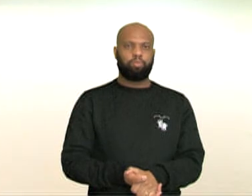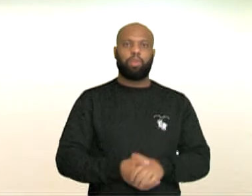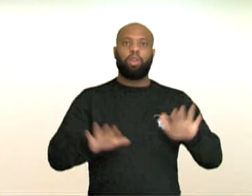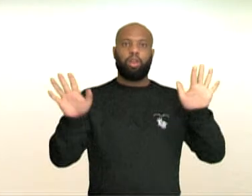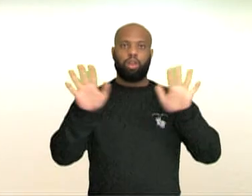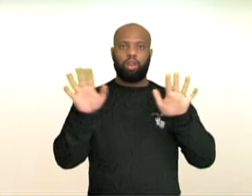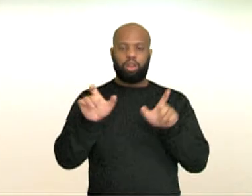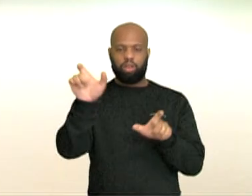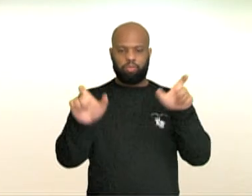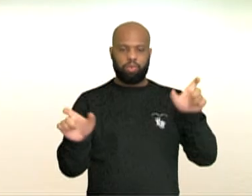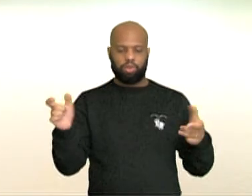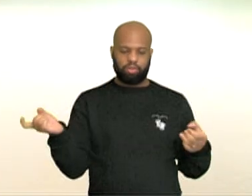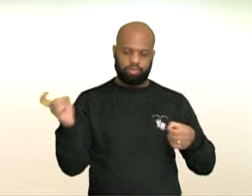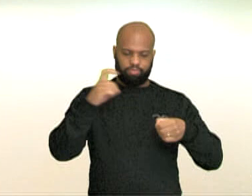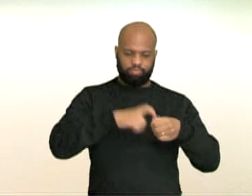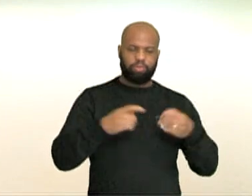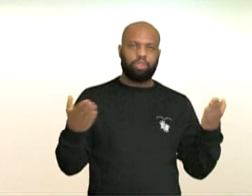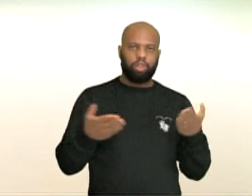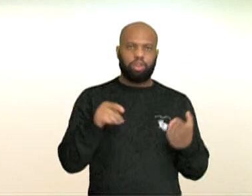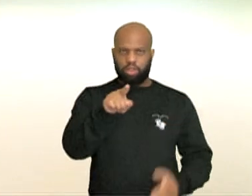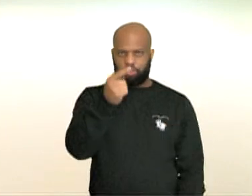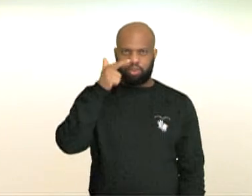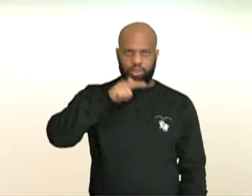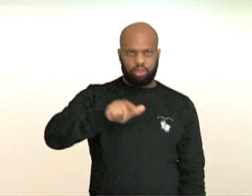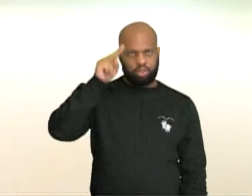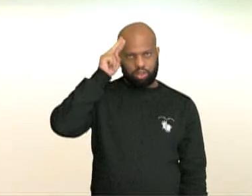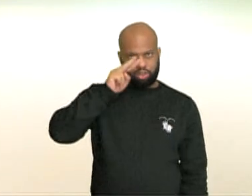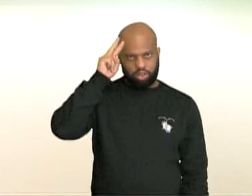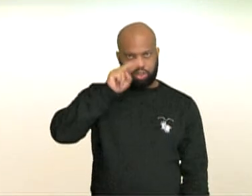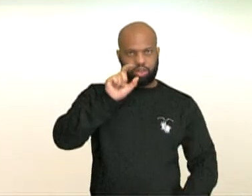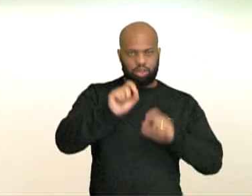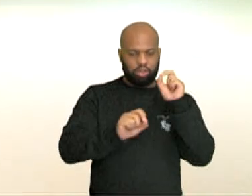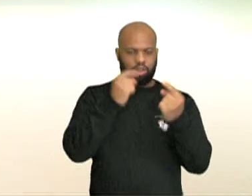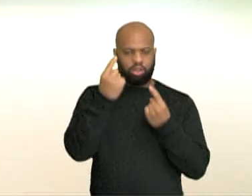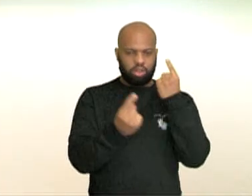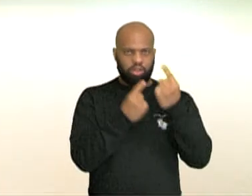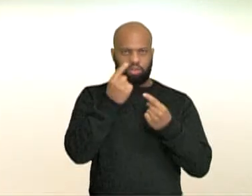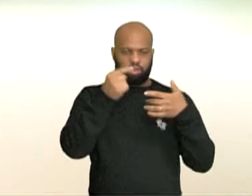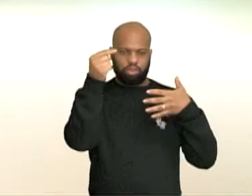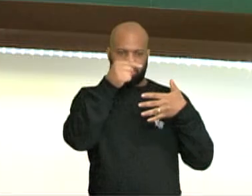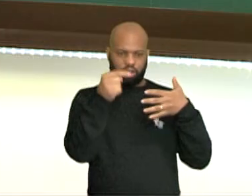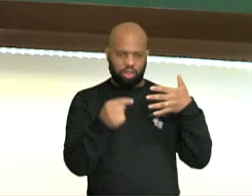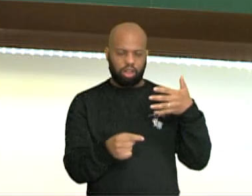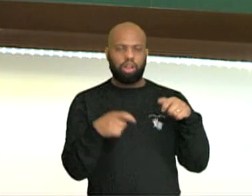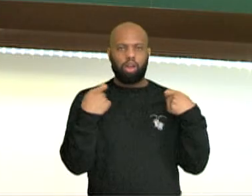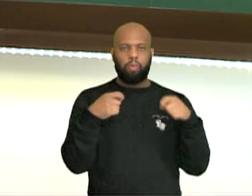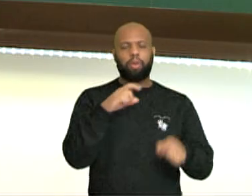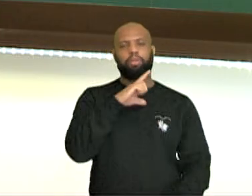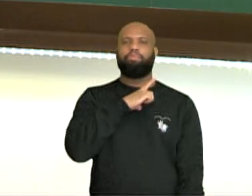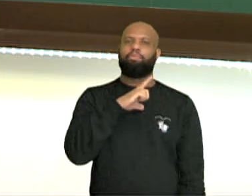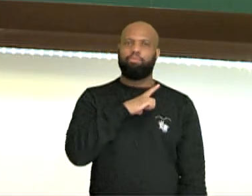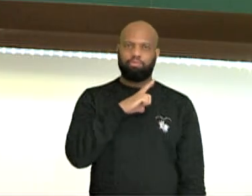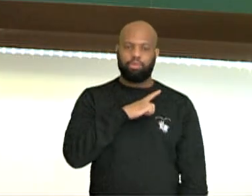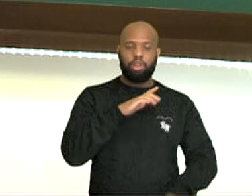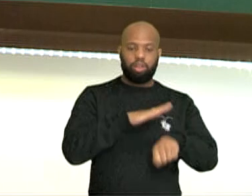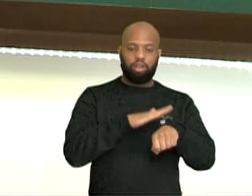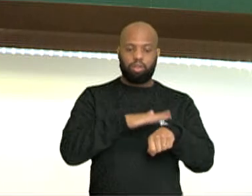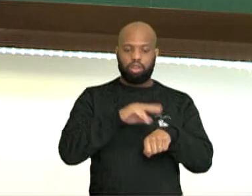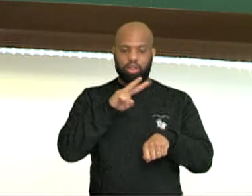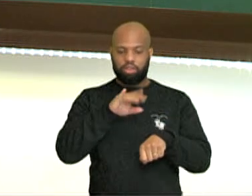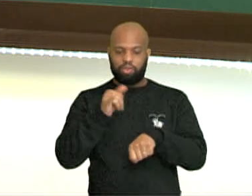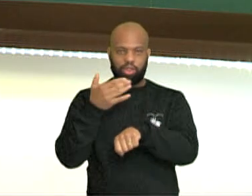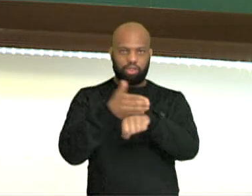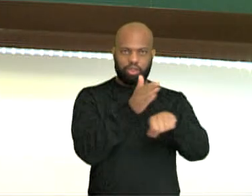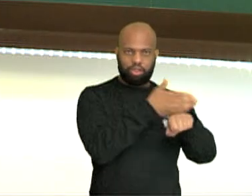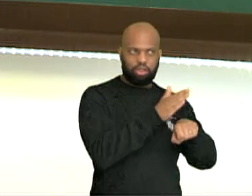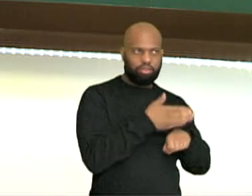Oi pessoal, voltamos. Vocês conseguiram lembrar então quais que são os fatores que é preciso contemplar para a prática completa